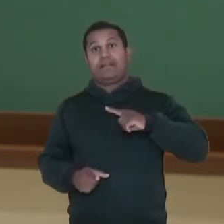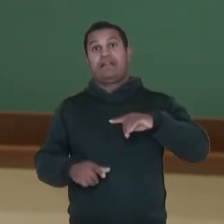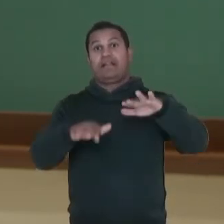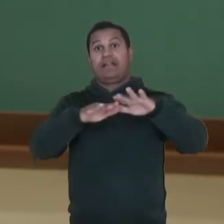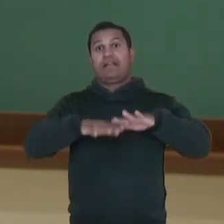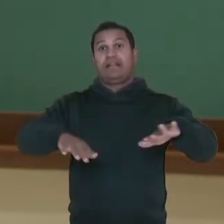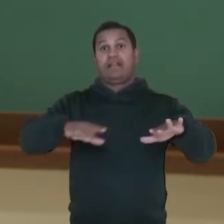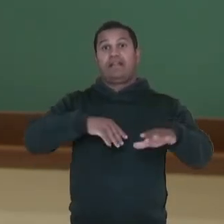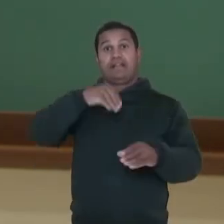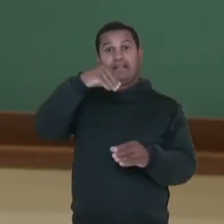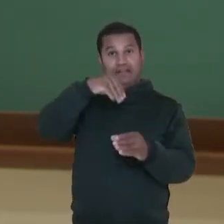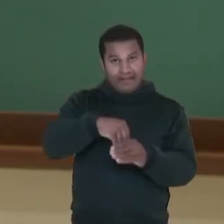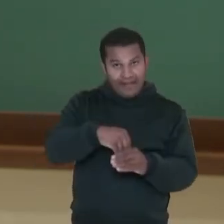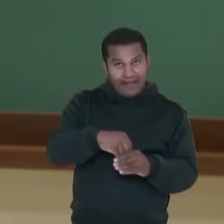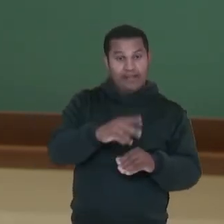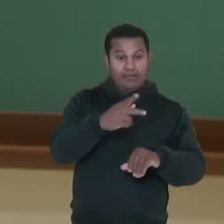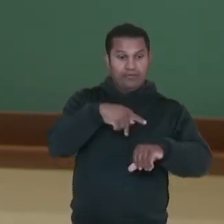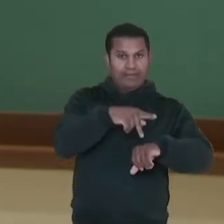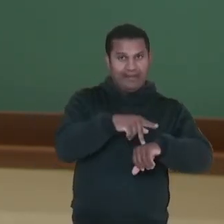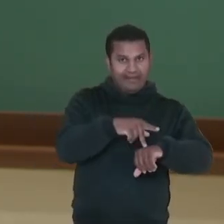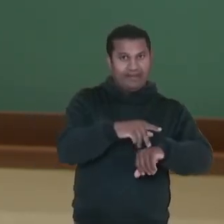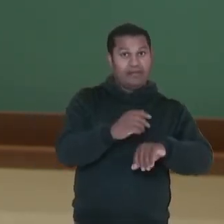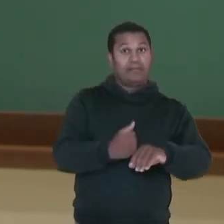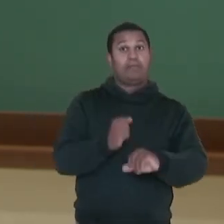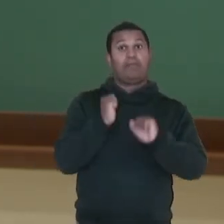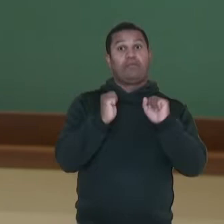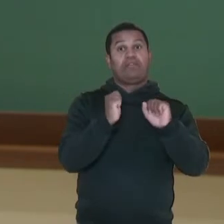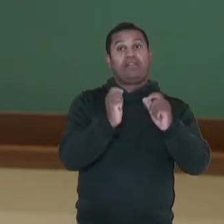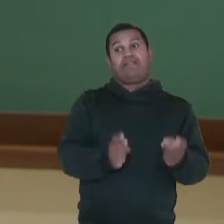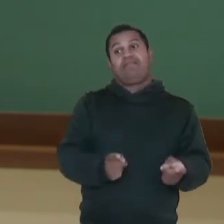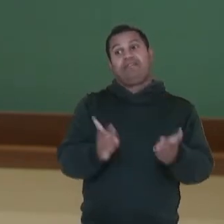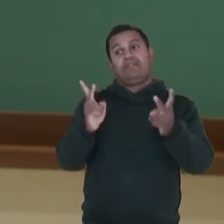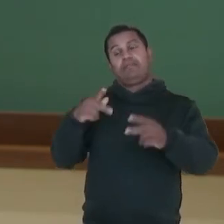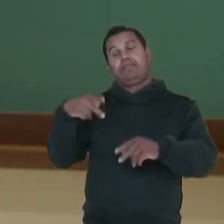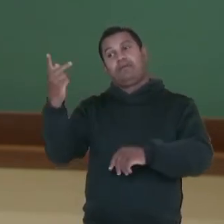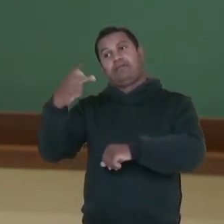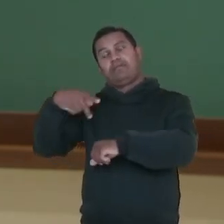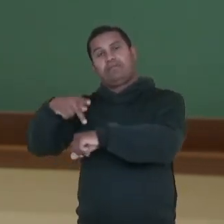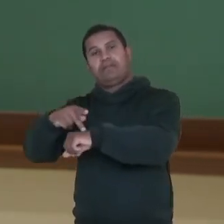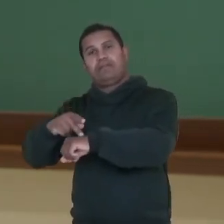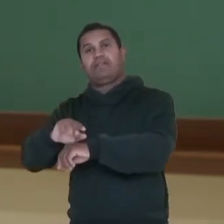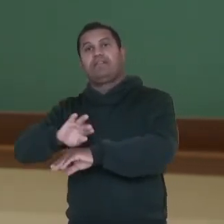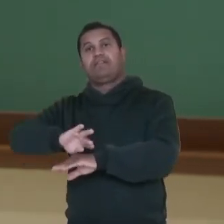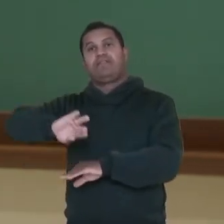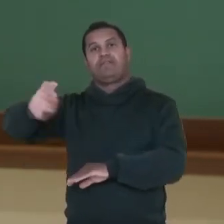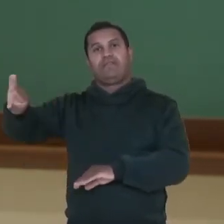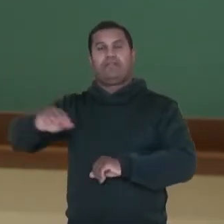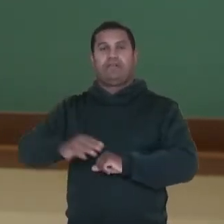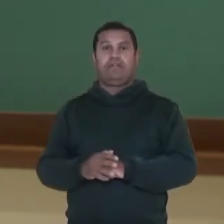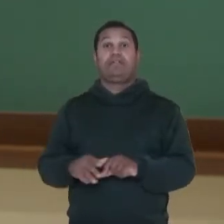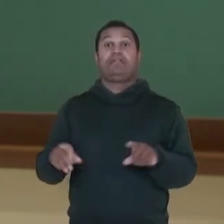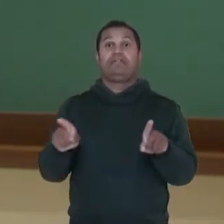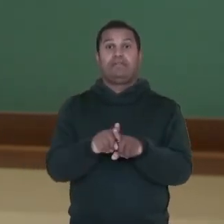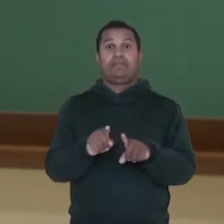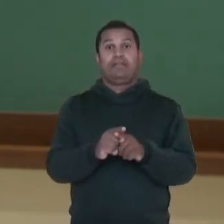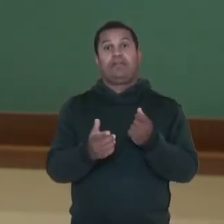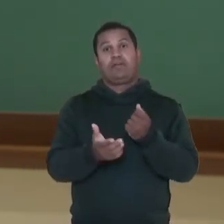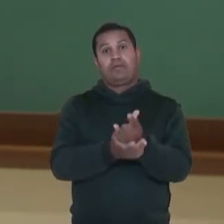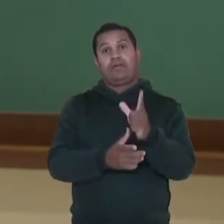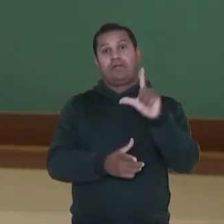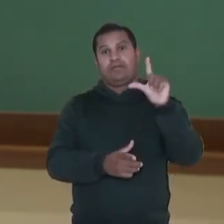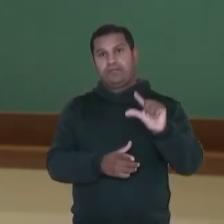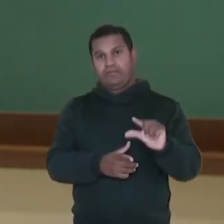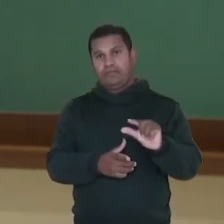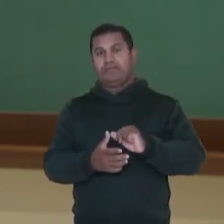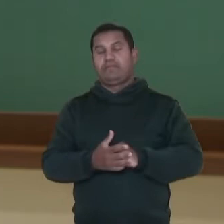para que eu possa vender para outros países, para outras monarquias, né, e comprar o mínimo possível, tá? E dessa